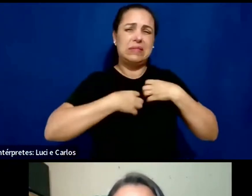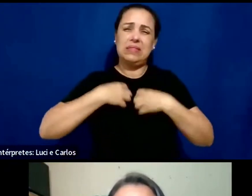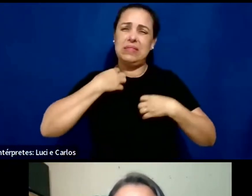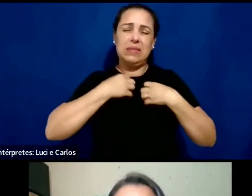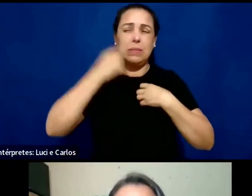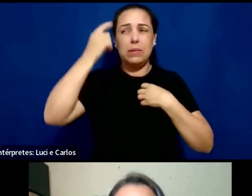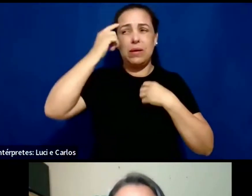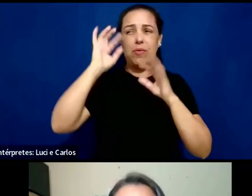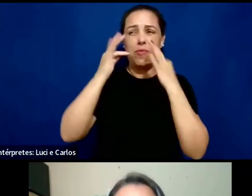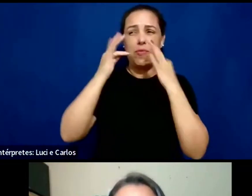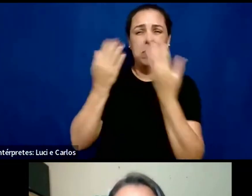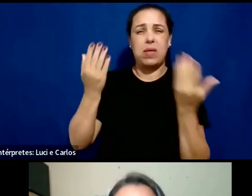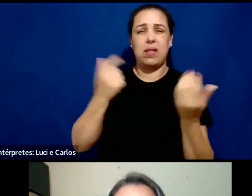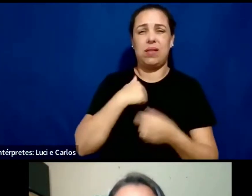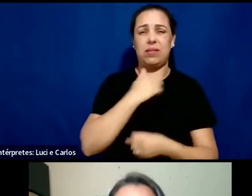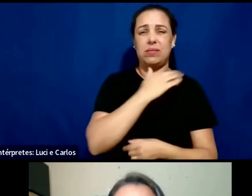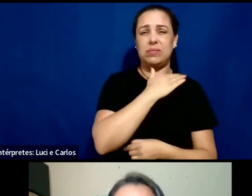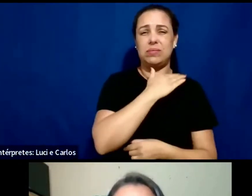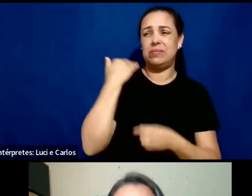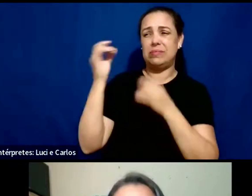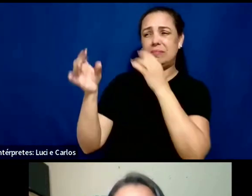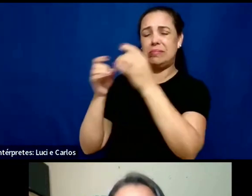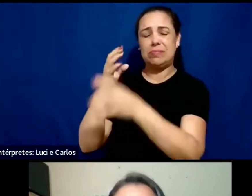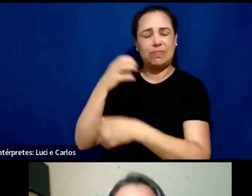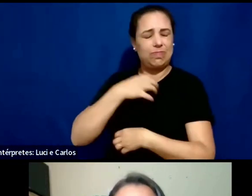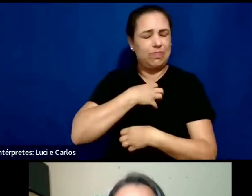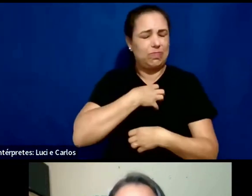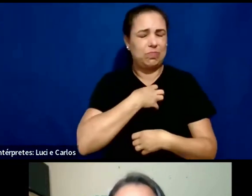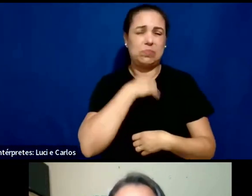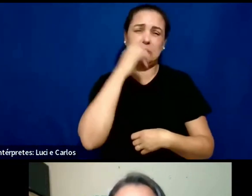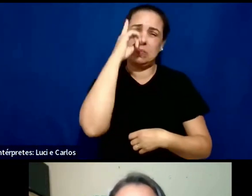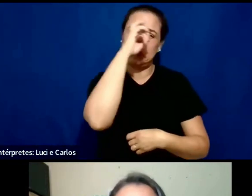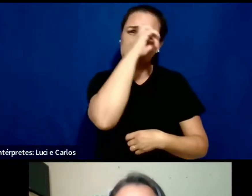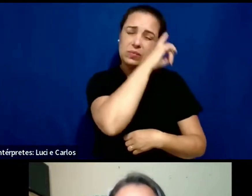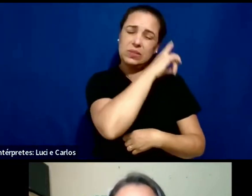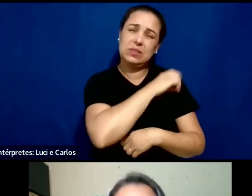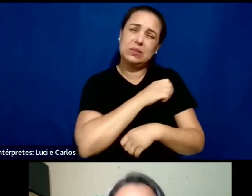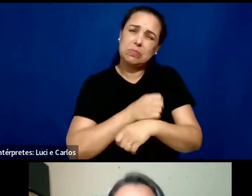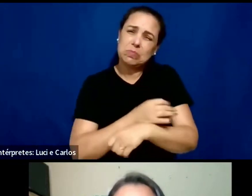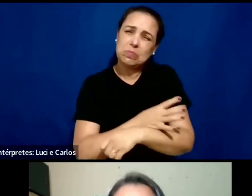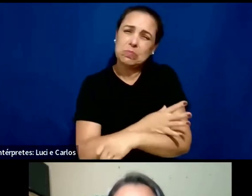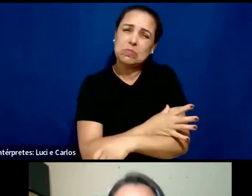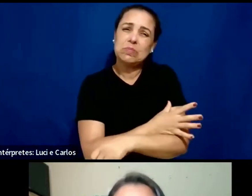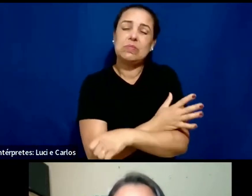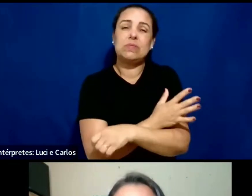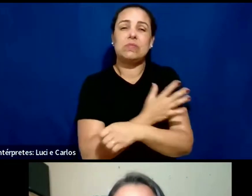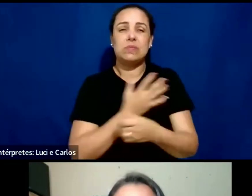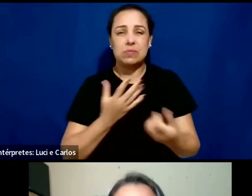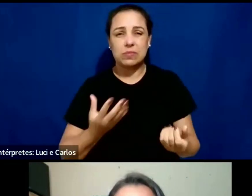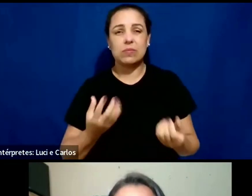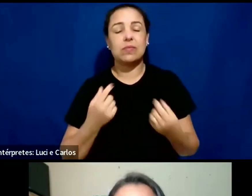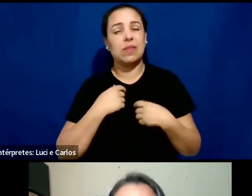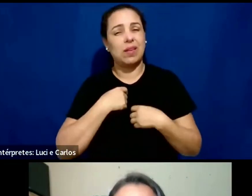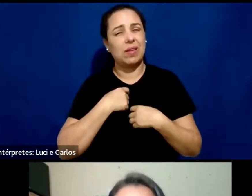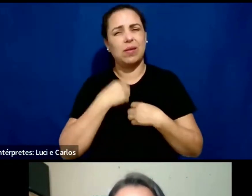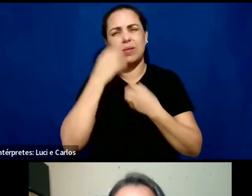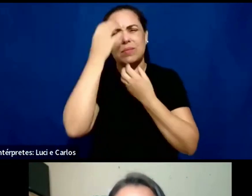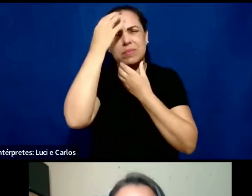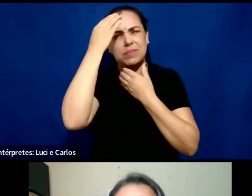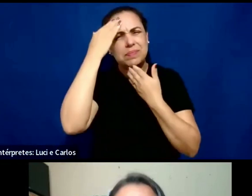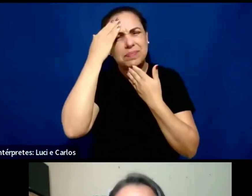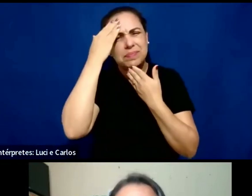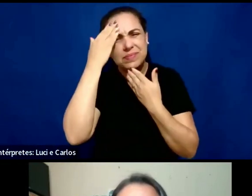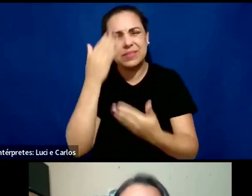filhos. Eles têm 5 e 7 anos, né? Na época, eles tinham 3 e 5 anos. E, então, assim, eu só tenho a agradecer a Maíra,